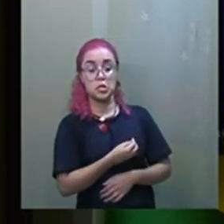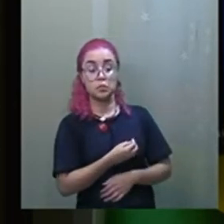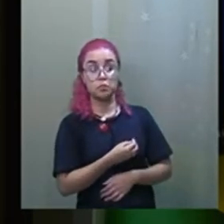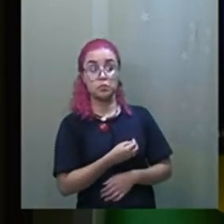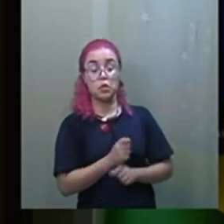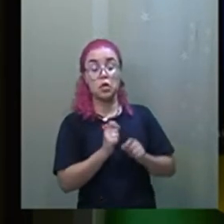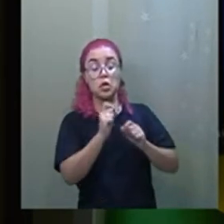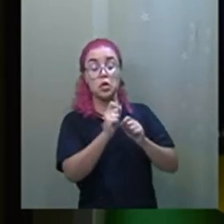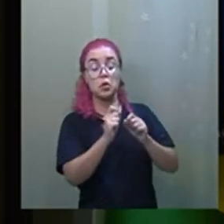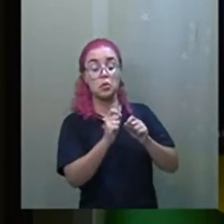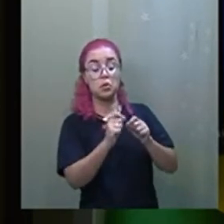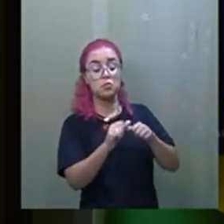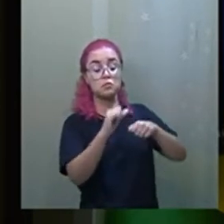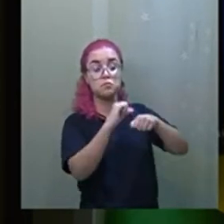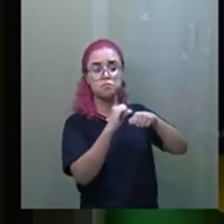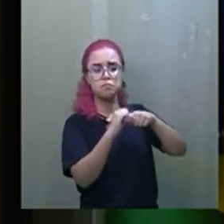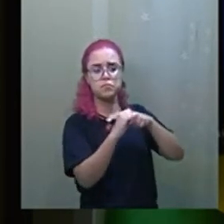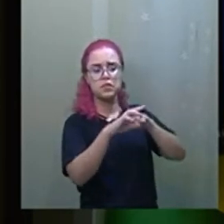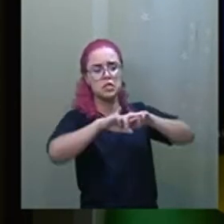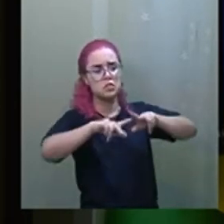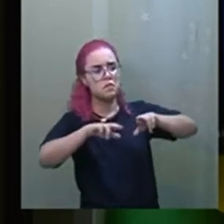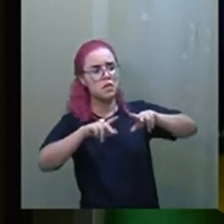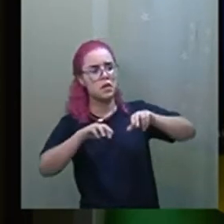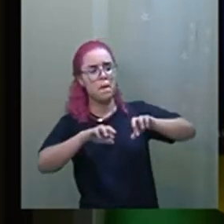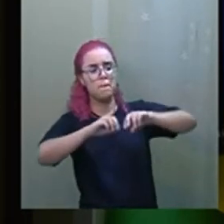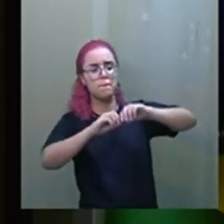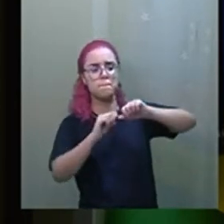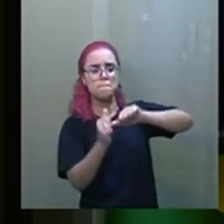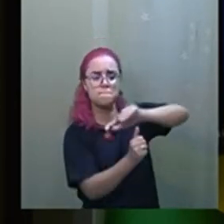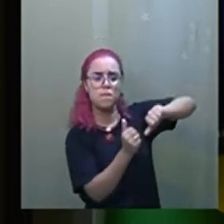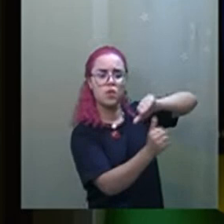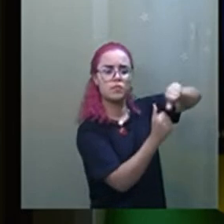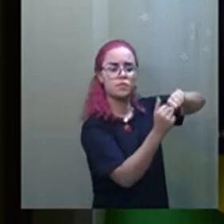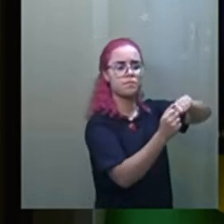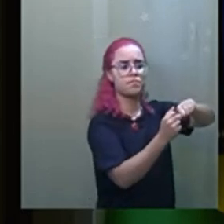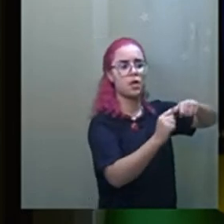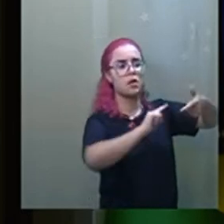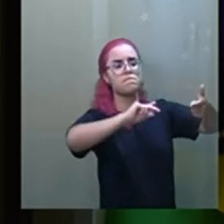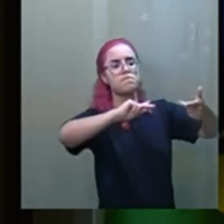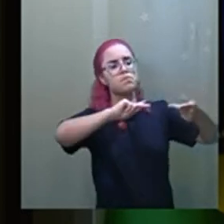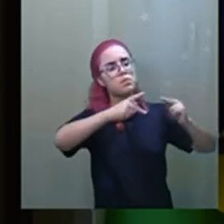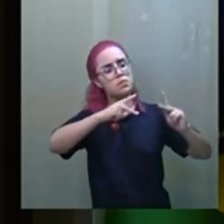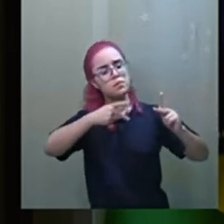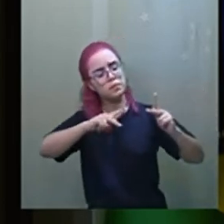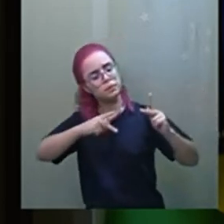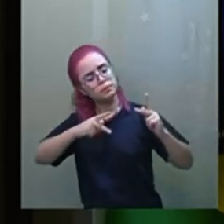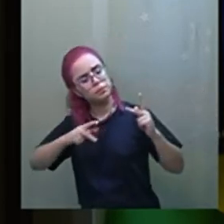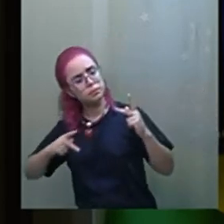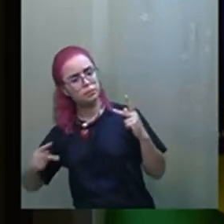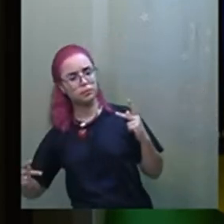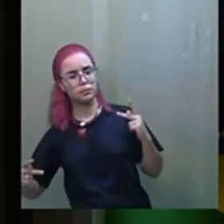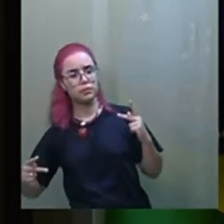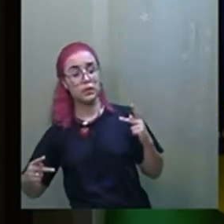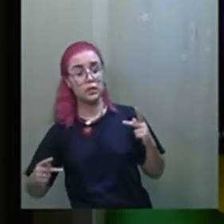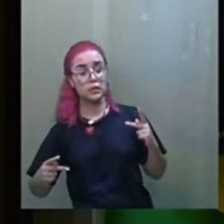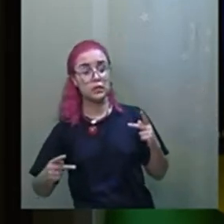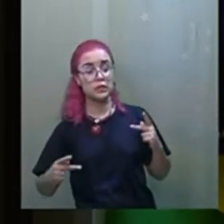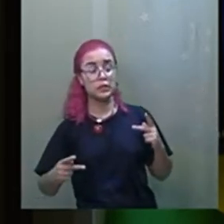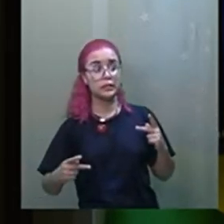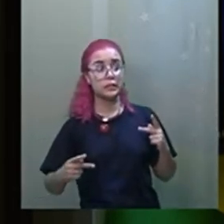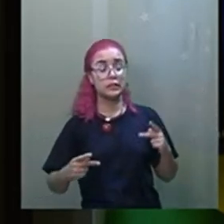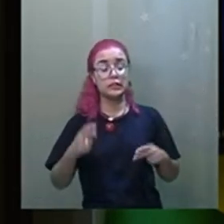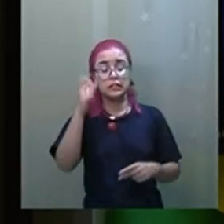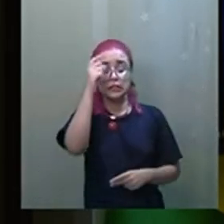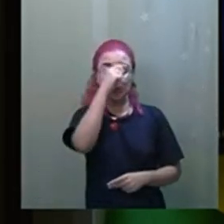de mutação genética, resultando na impossibilidade de se chegar a uma vacina com 100%